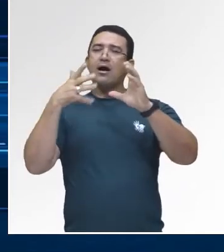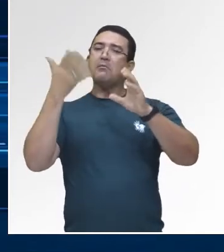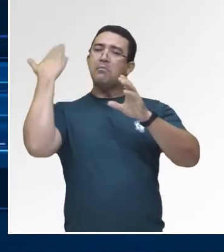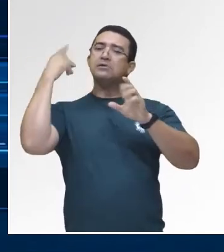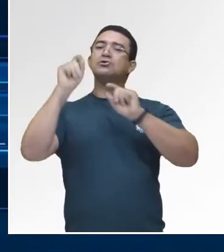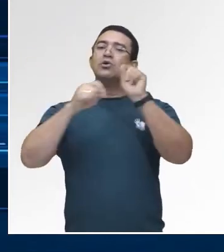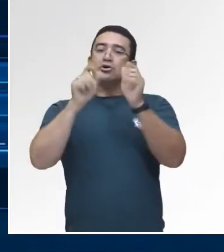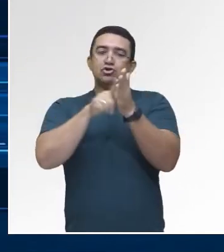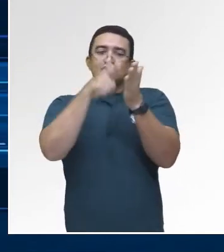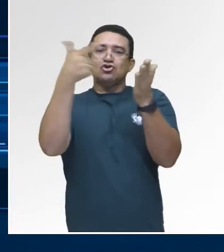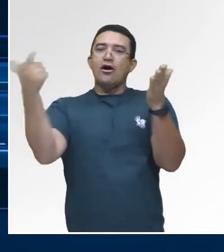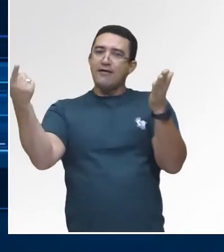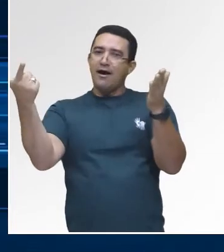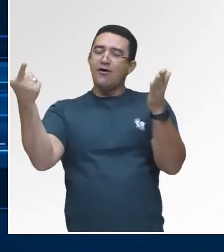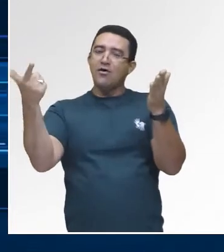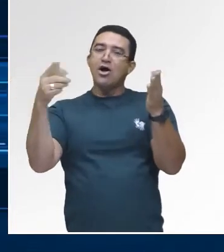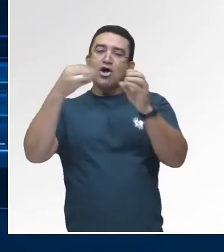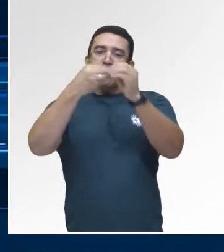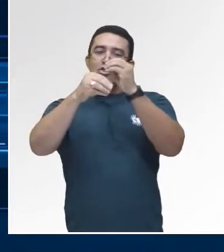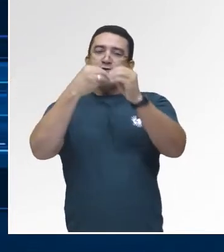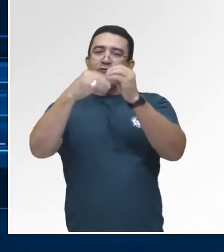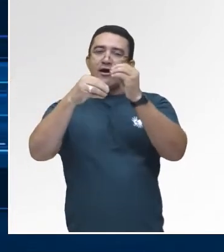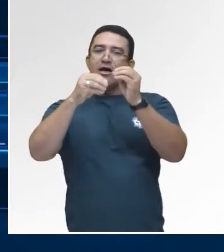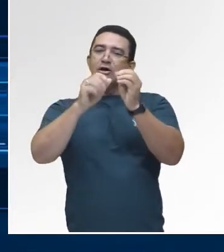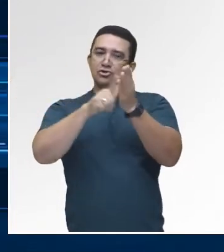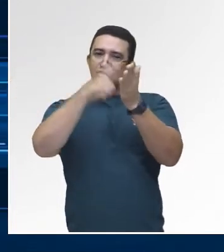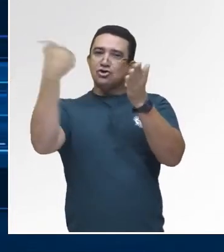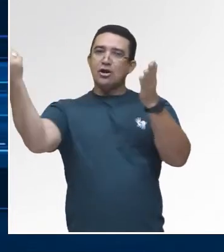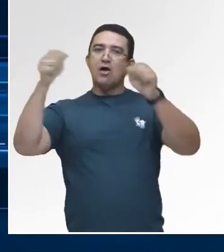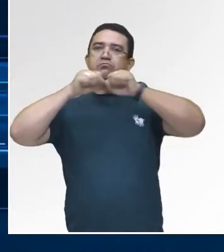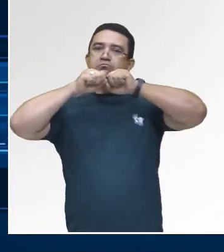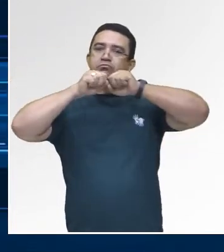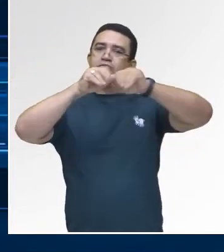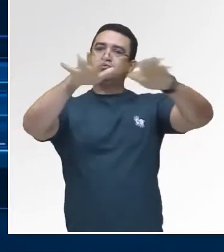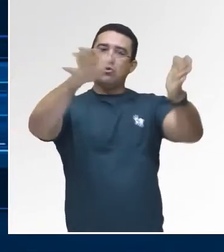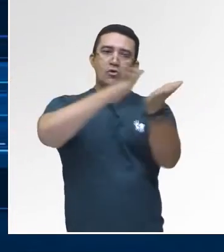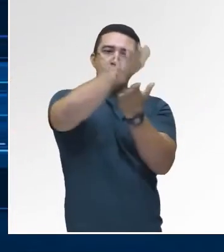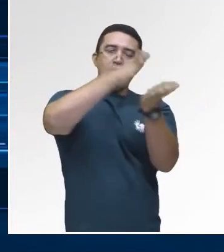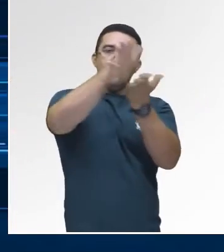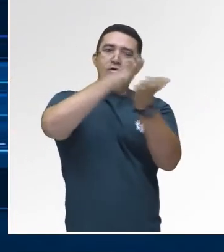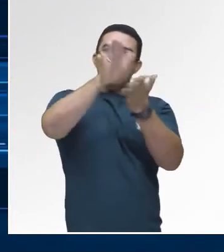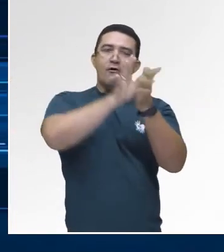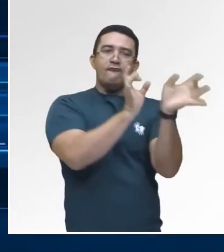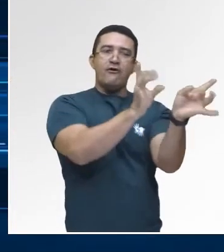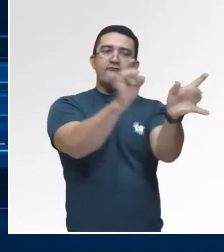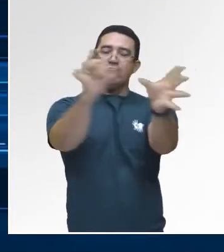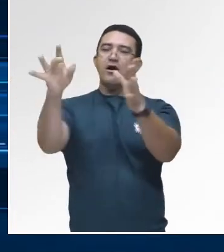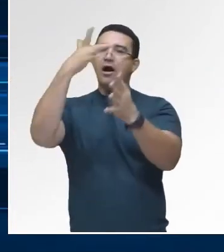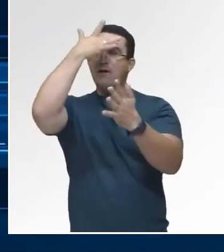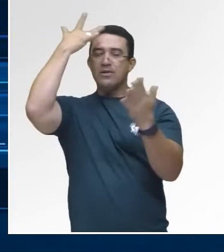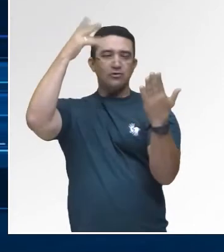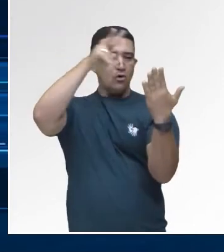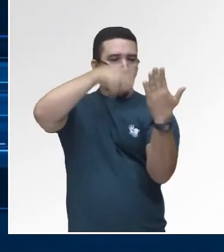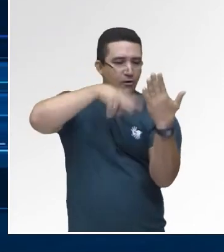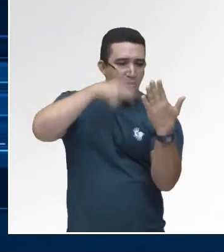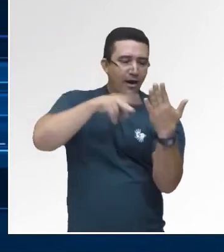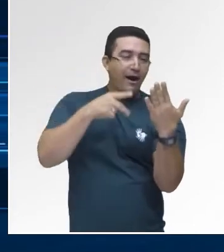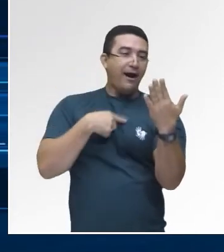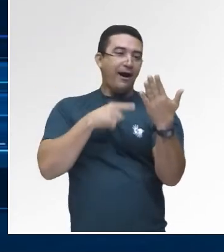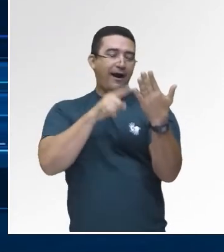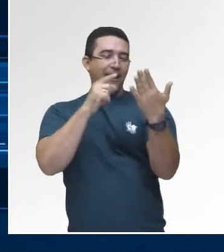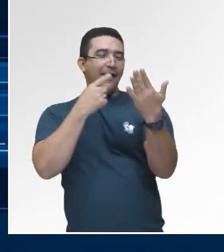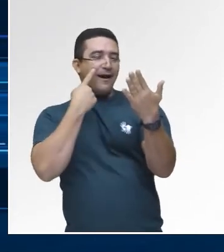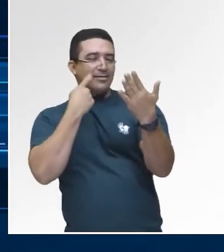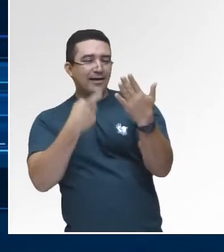publicadas no jornal. Né? Com o tempo ele foi sendo publicado no jornal e as pessoas iam acompanhando esses folhetins. O uso de